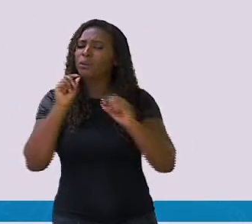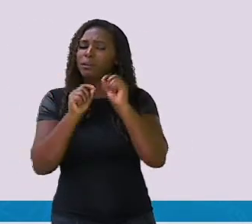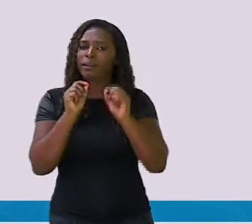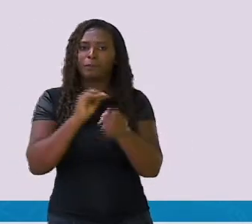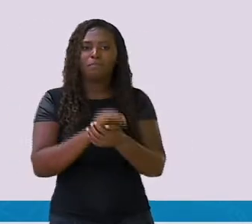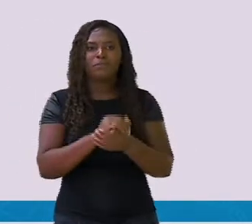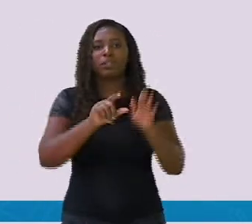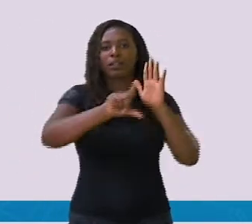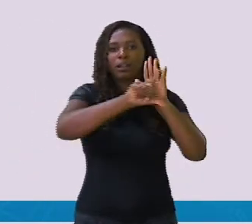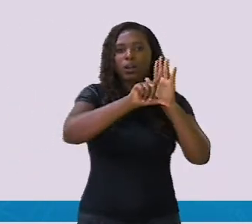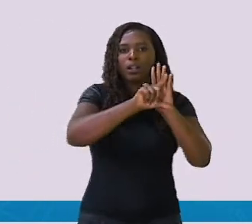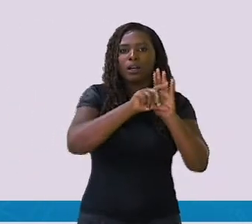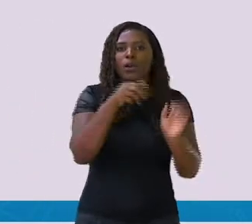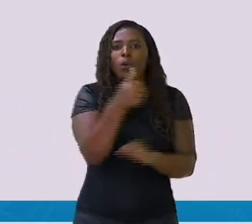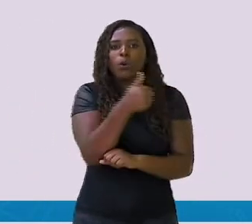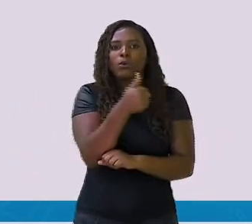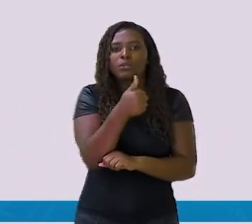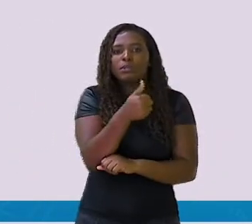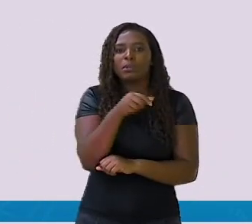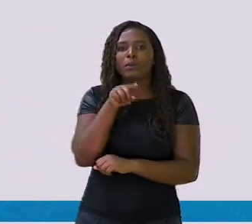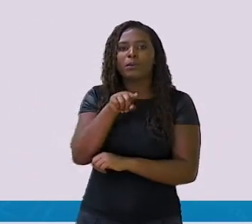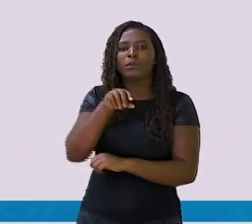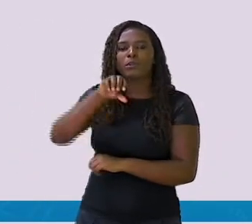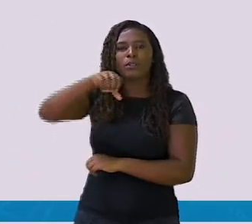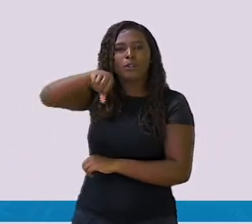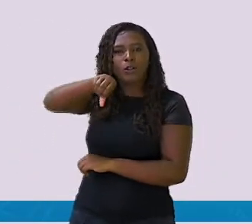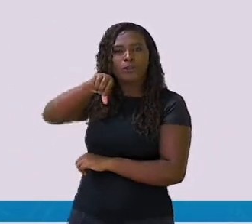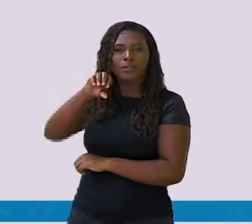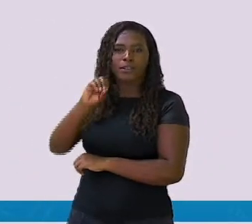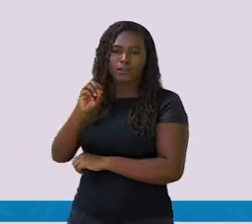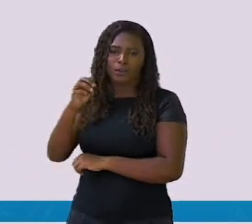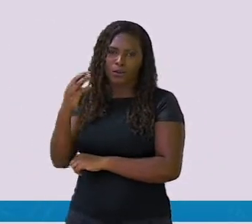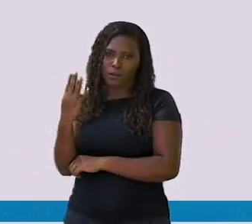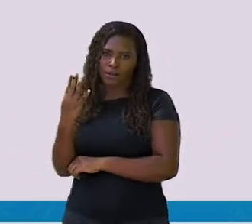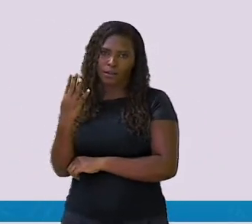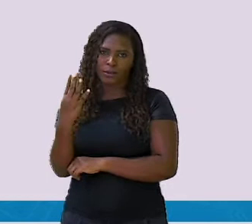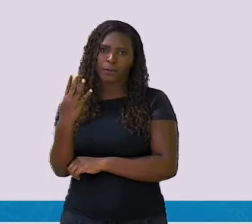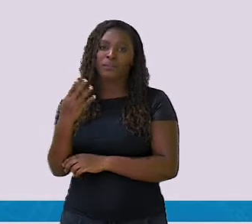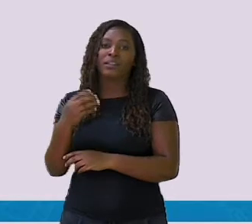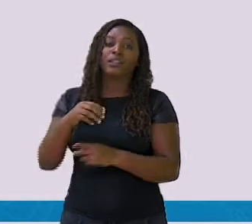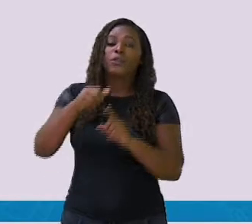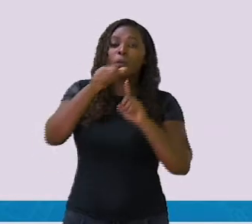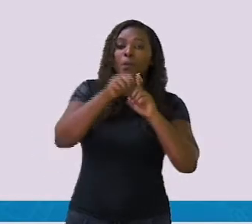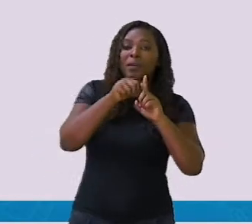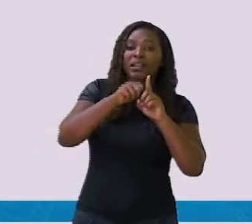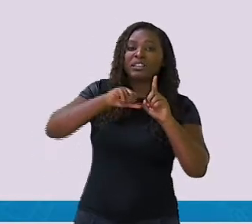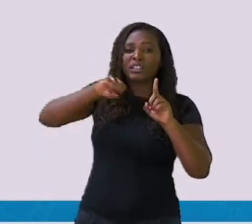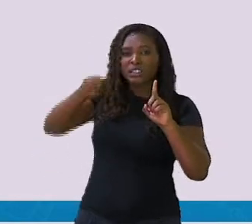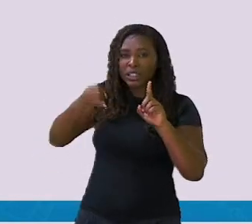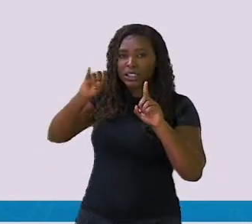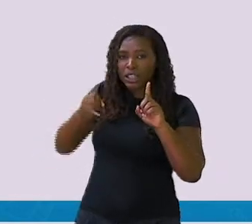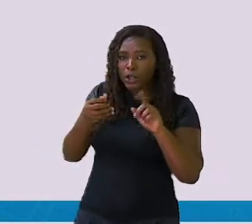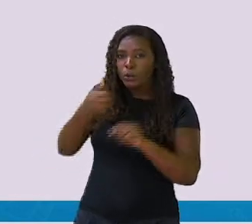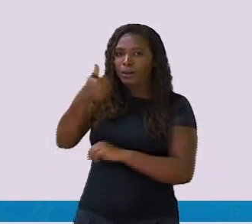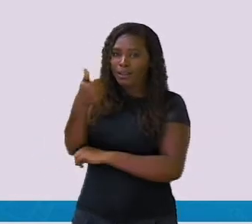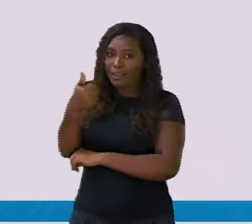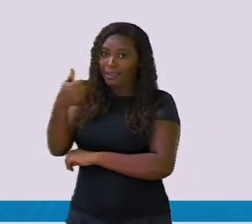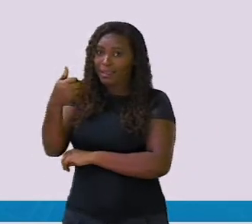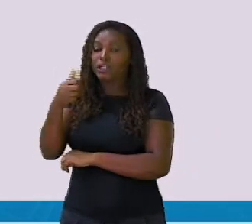número 11.904, de 14 de janeiro de 2009, eles determinam